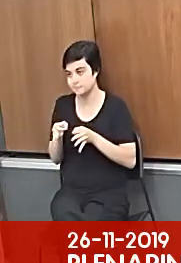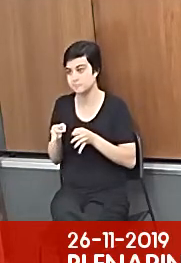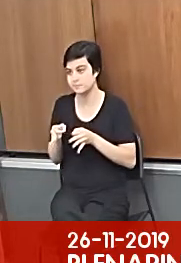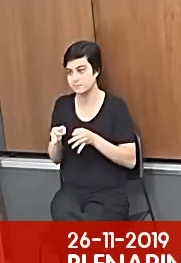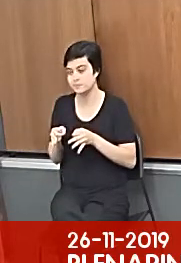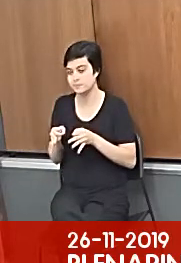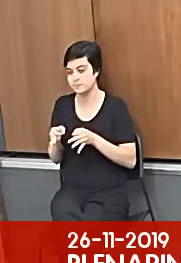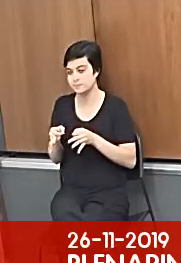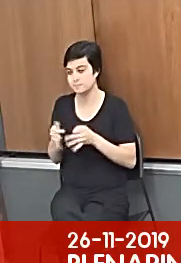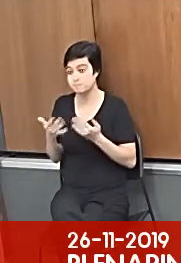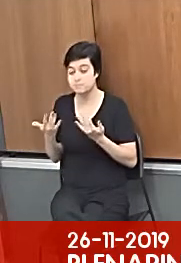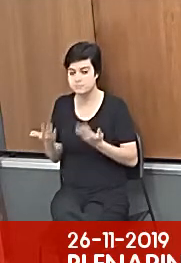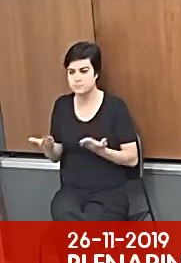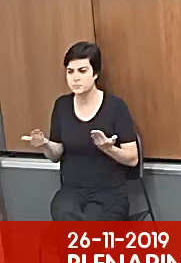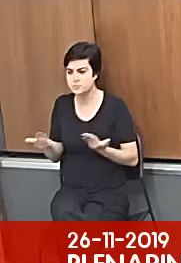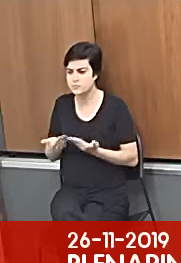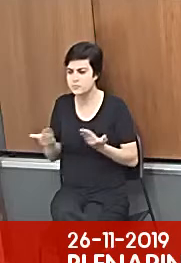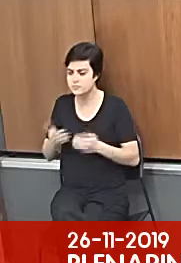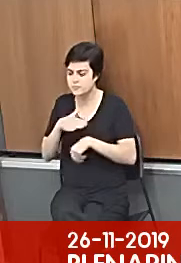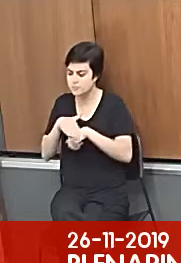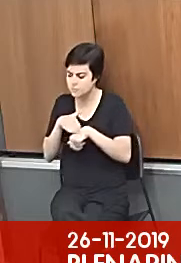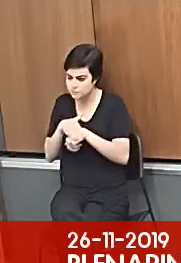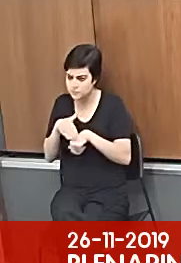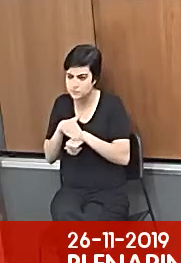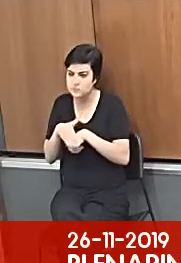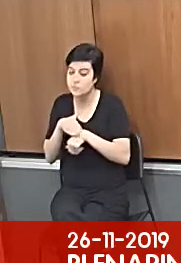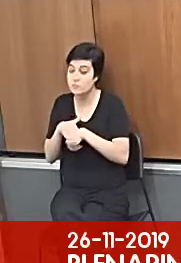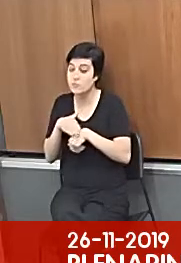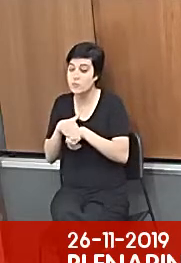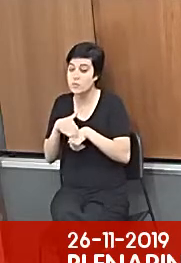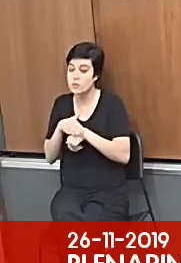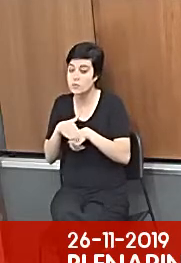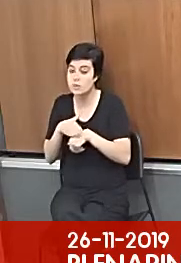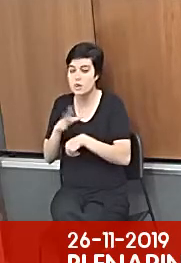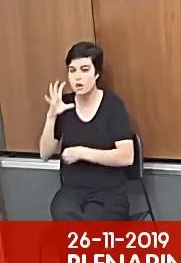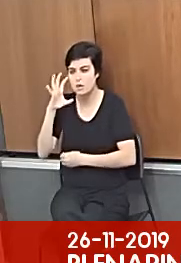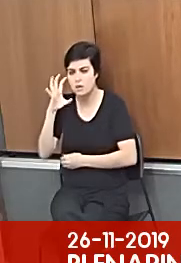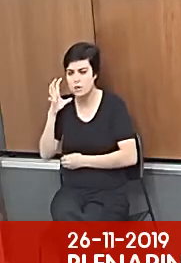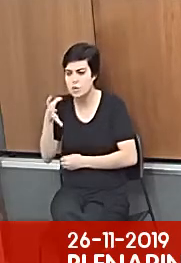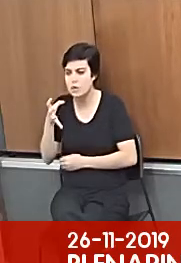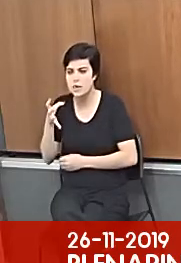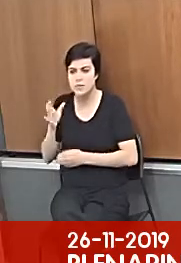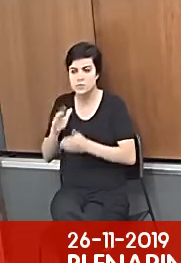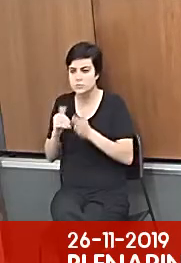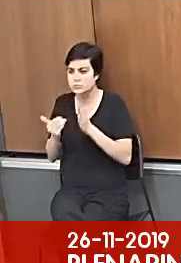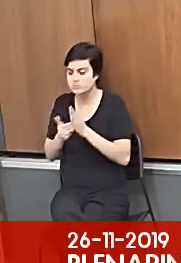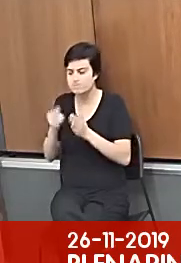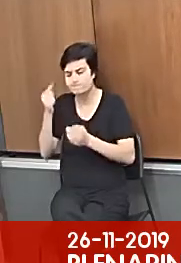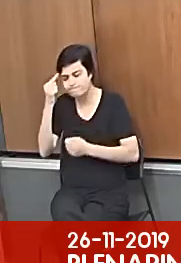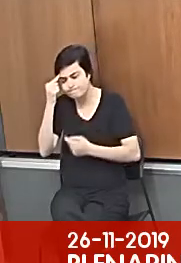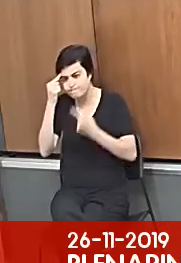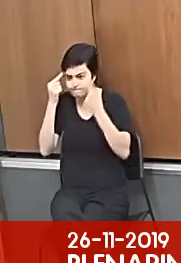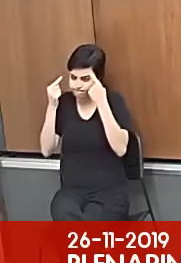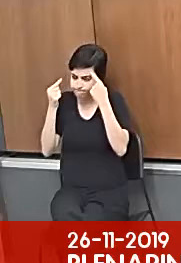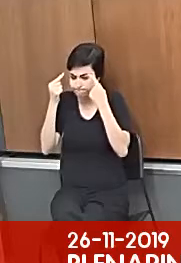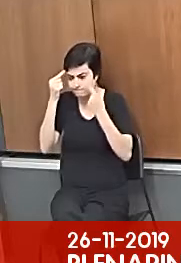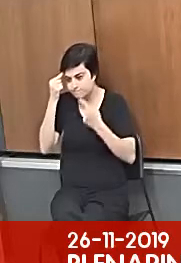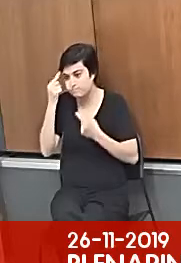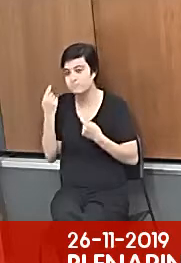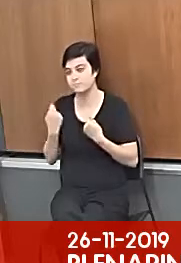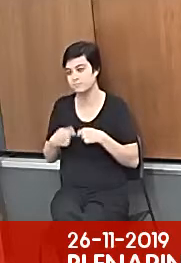mesmo. É o momento de nós conversarmos, de colocar tudo o que a gente pensa, me coloco à